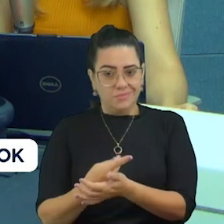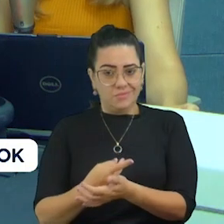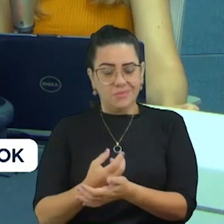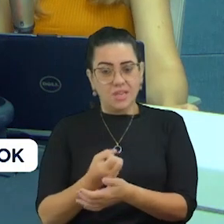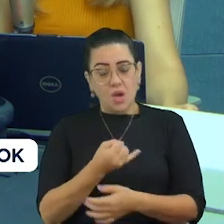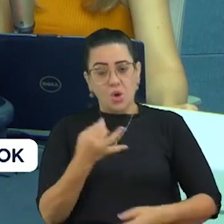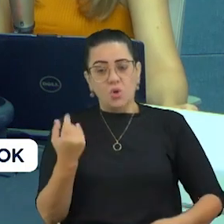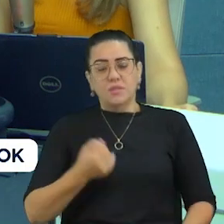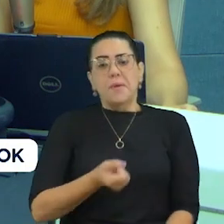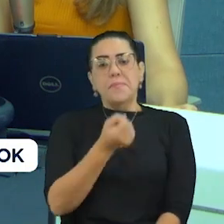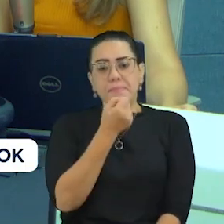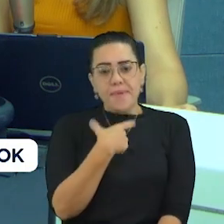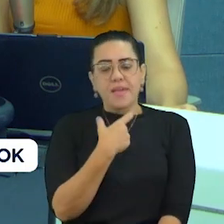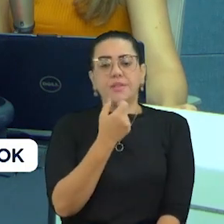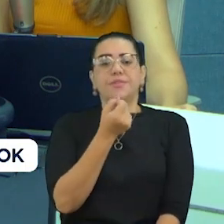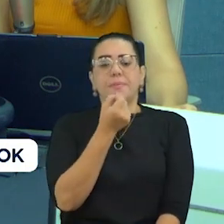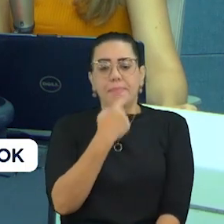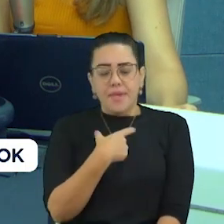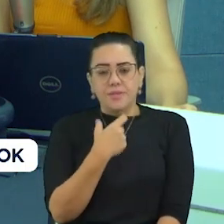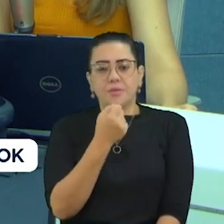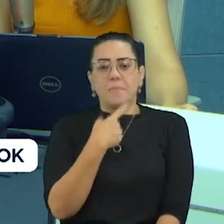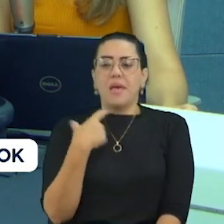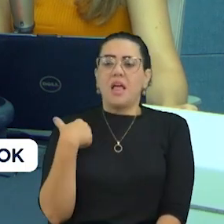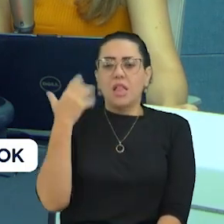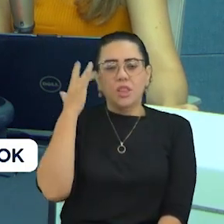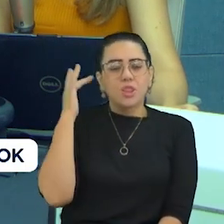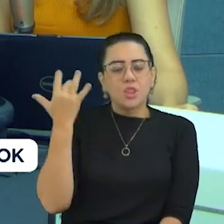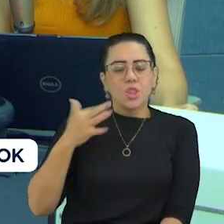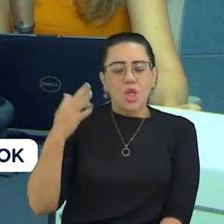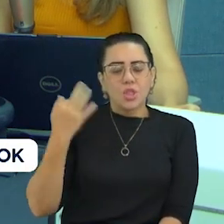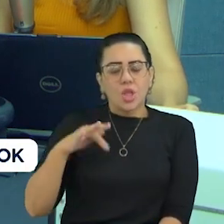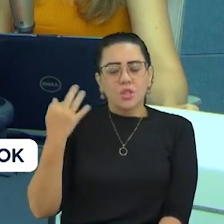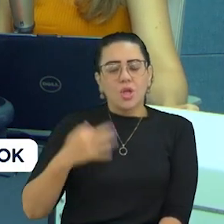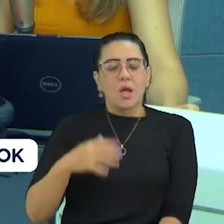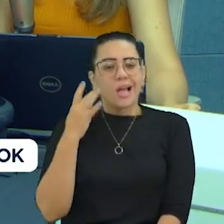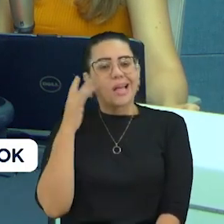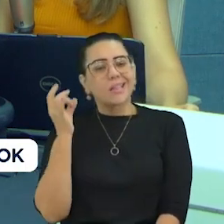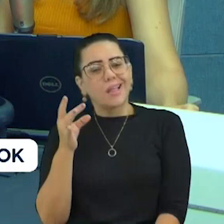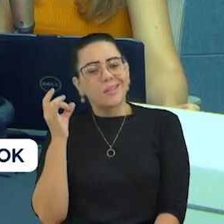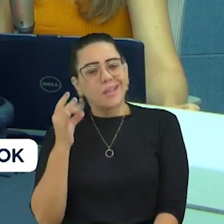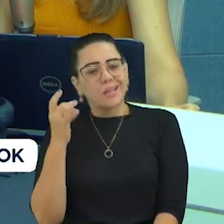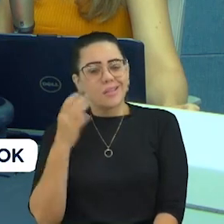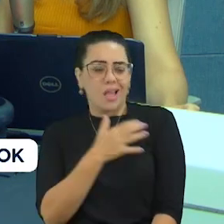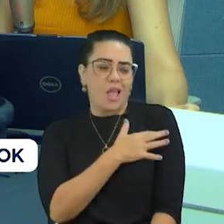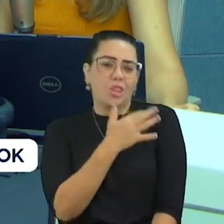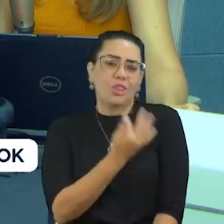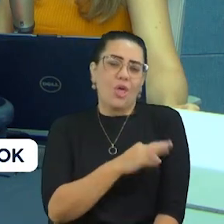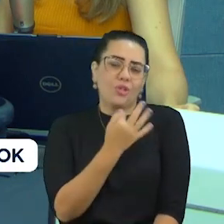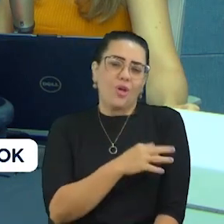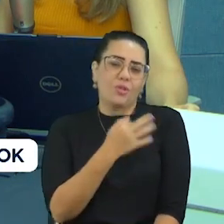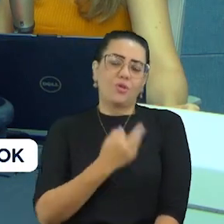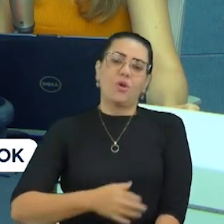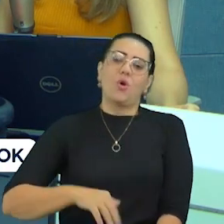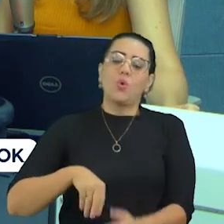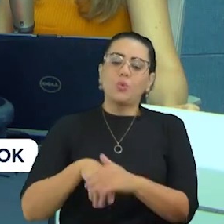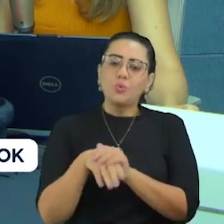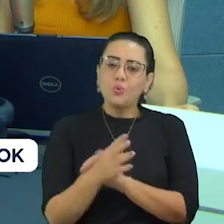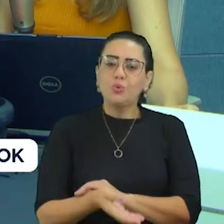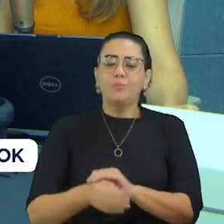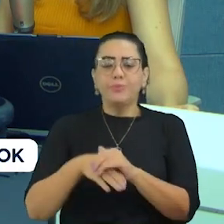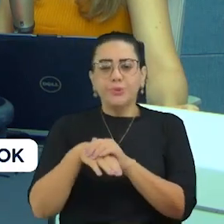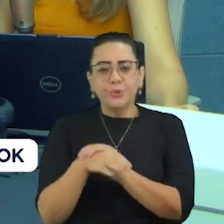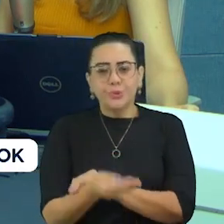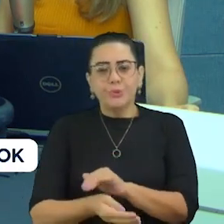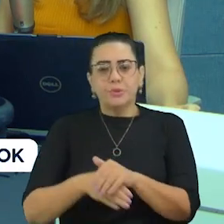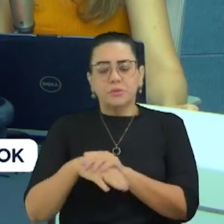acostuma, se adapta, aí você vai querer doses maiores. Doses maiores. Ah, agora eu tomo um analgésico, mais